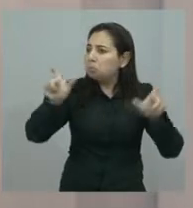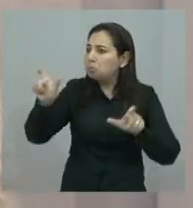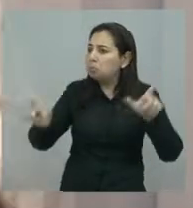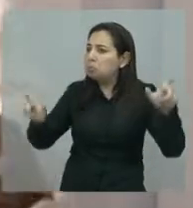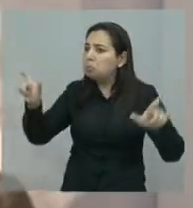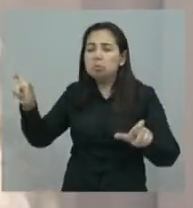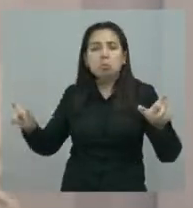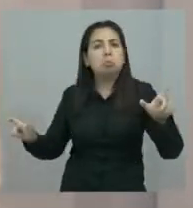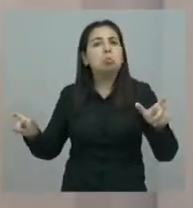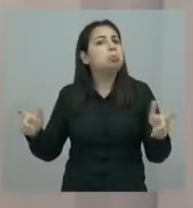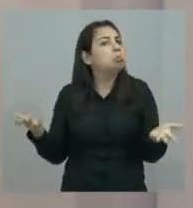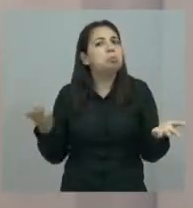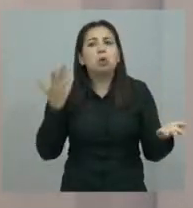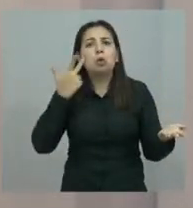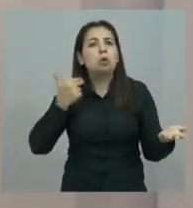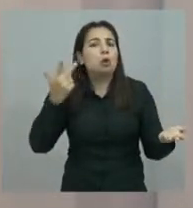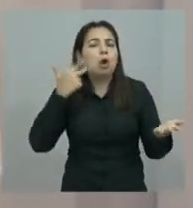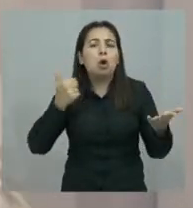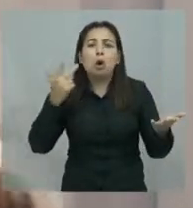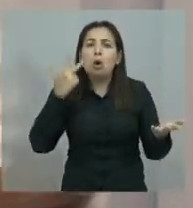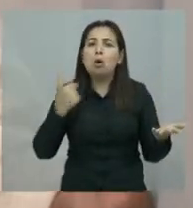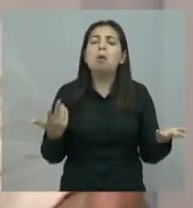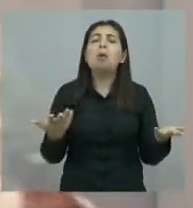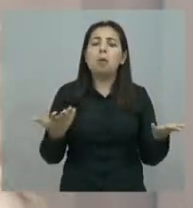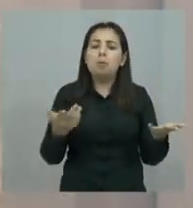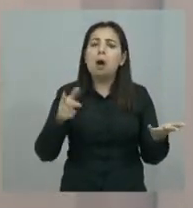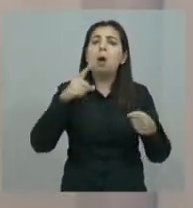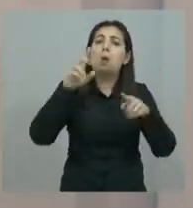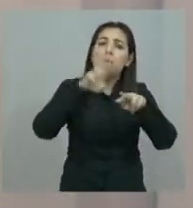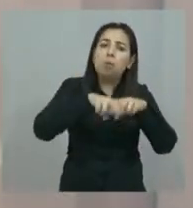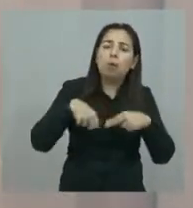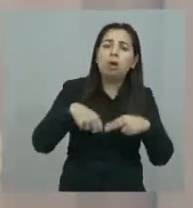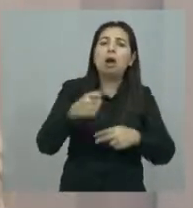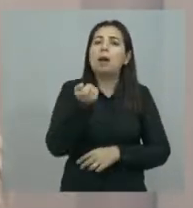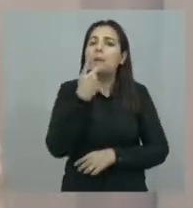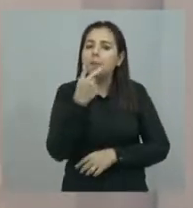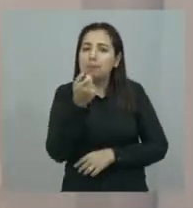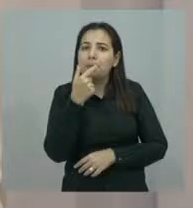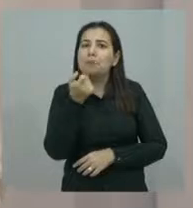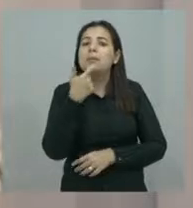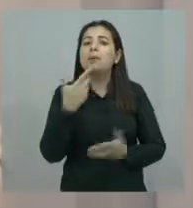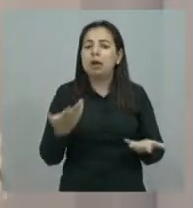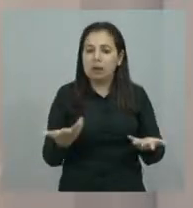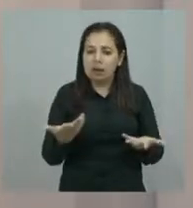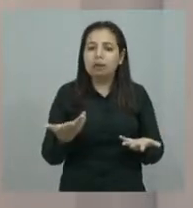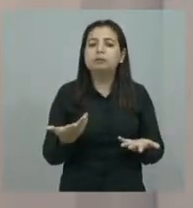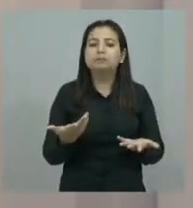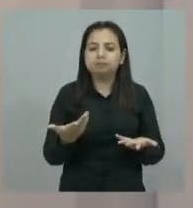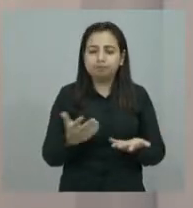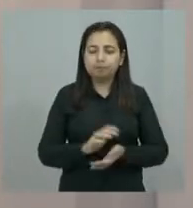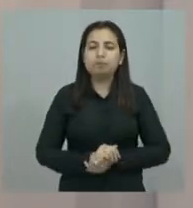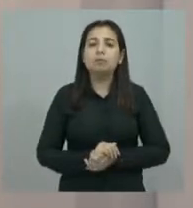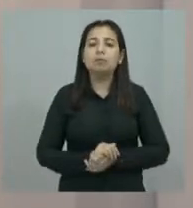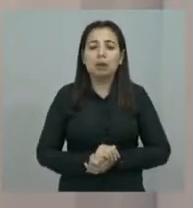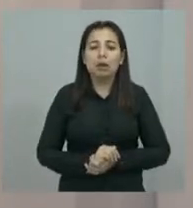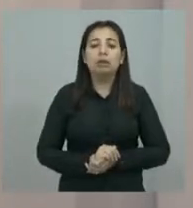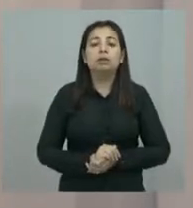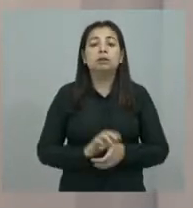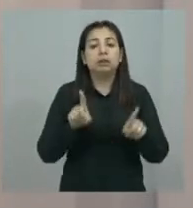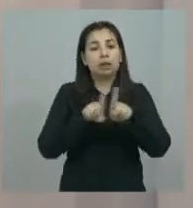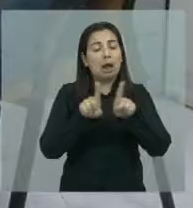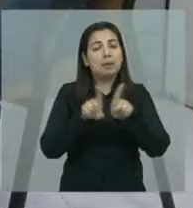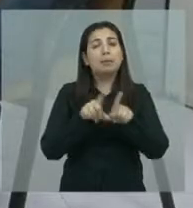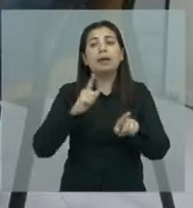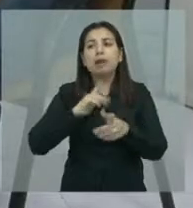época dele se expor assim. Enquanto ele, Renato Russo, né? Renato Russo escondendo, né? Até a morte. Exato, até onde mas a gente sabendo,